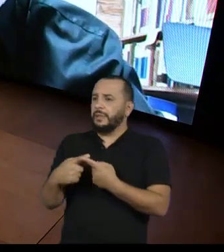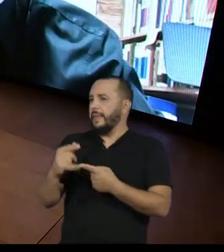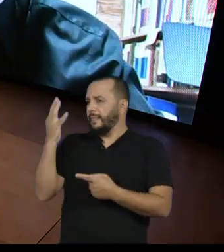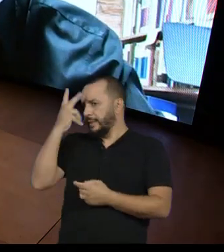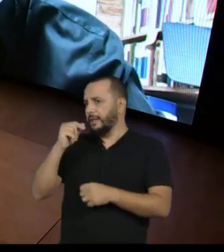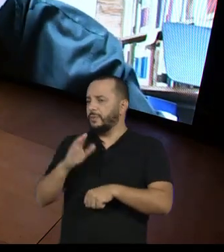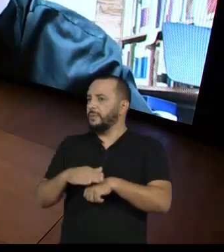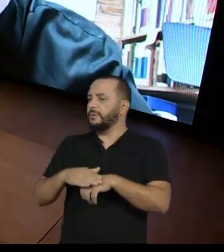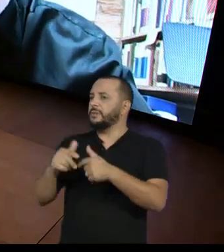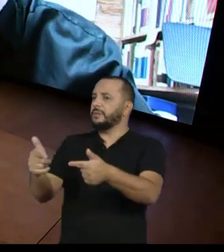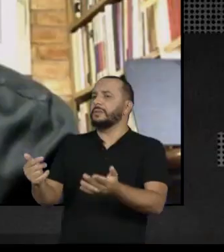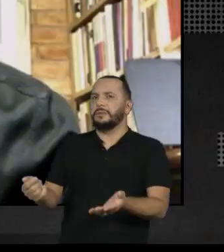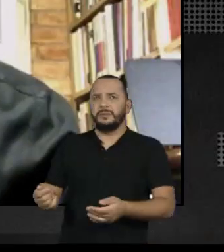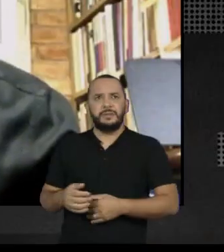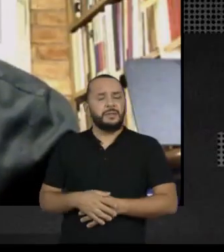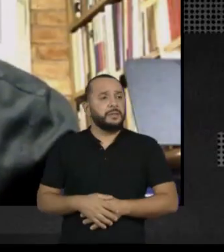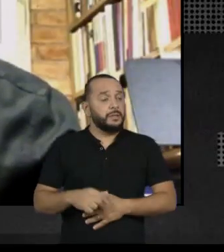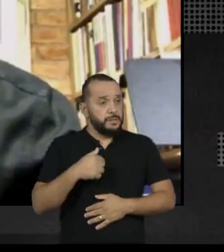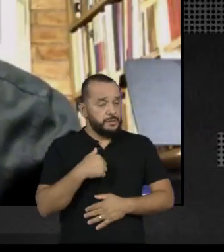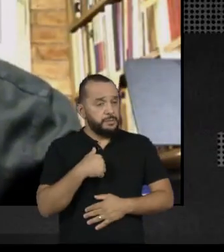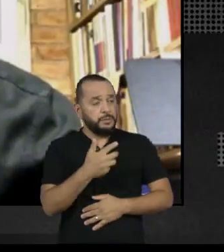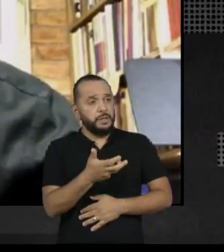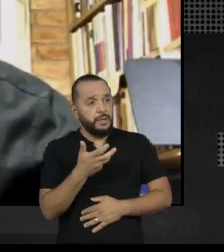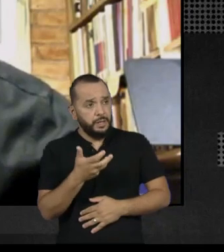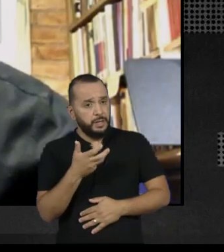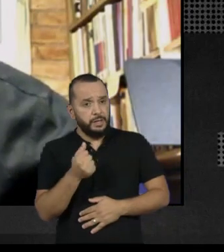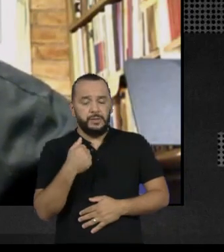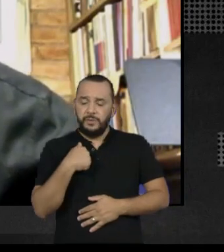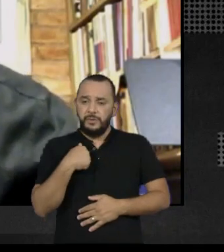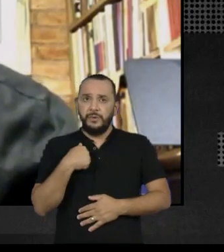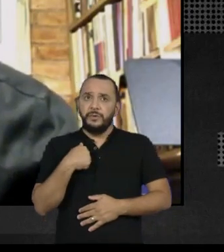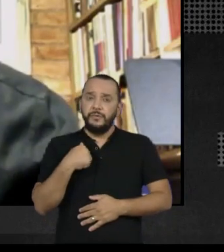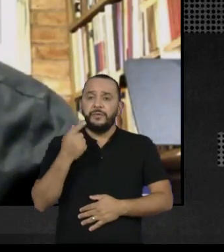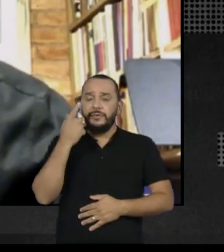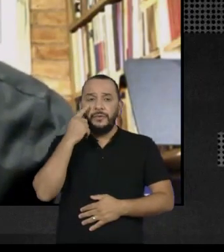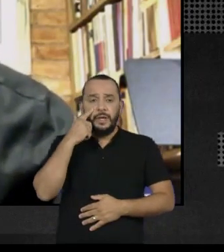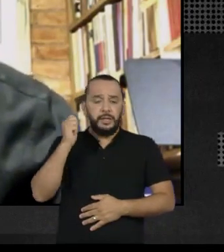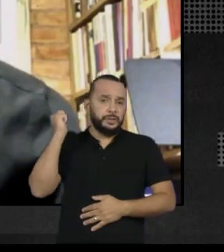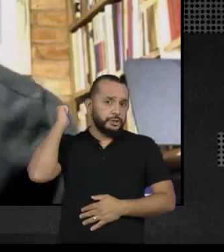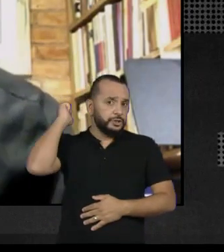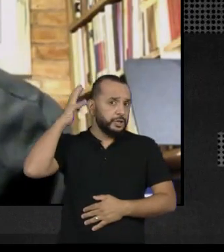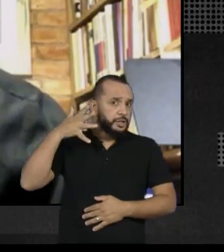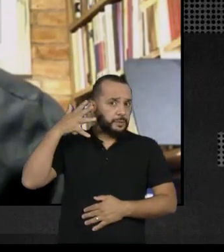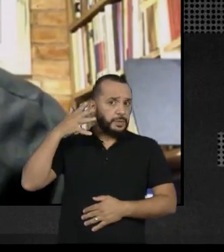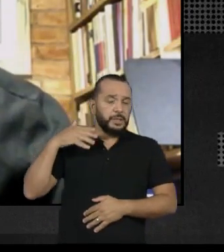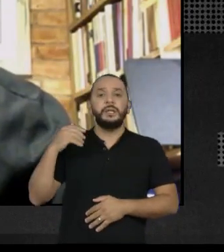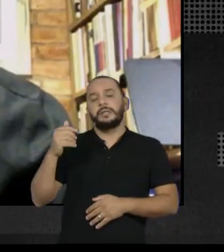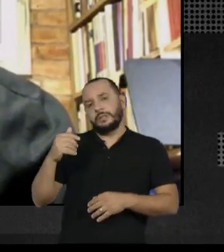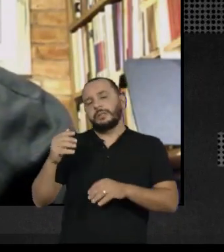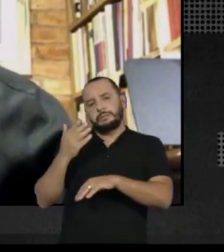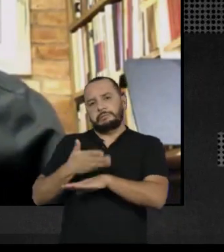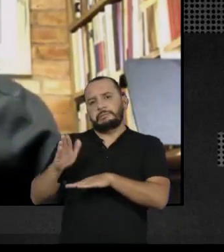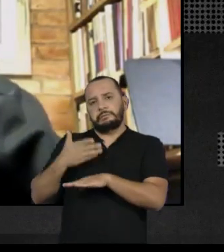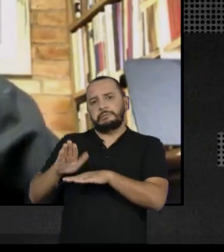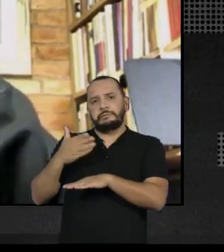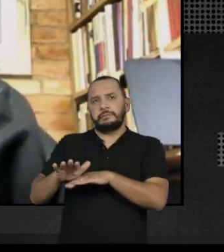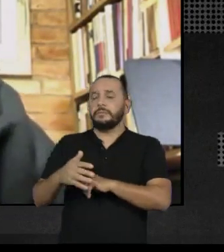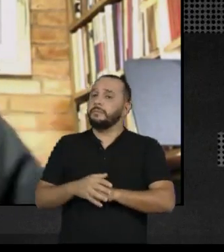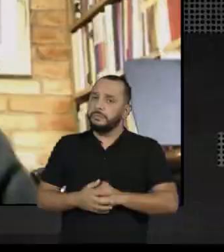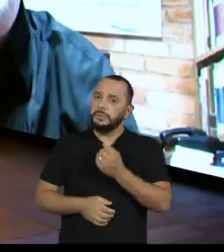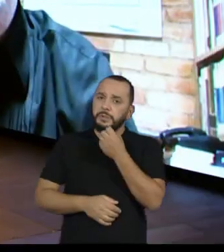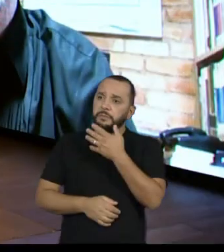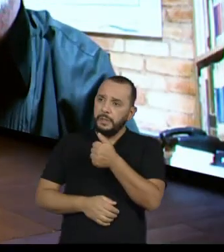ia falar isso. Naquela época chegou para mim essa pessoa da cultura inglesa e disse assim para mim, o que você quer para você continuar